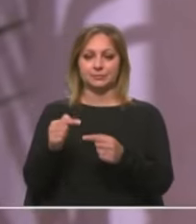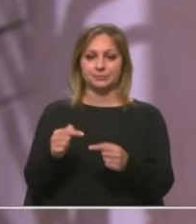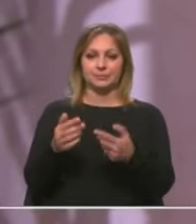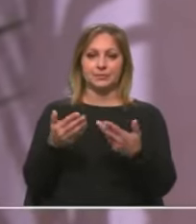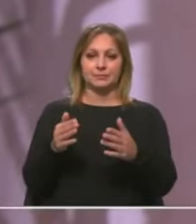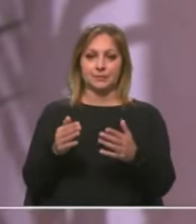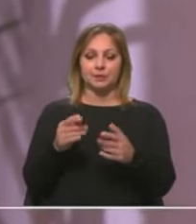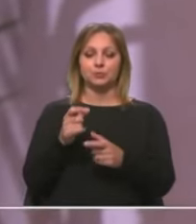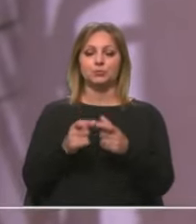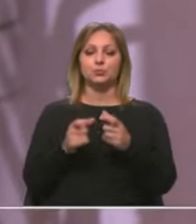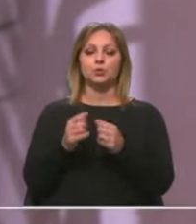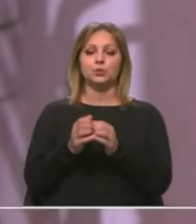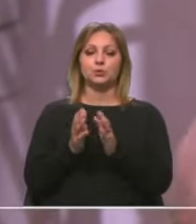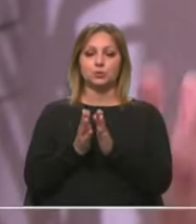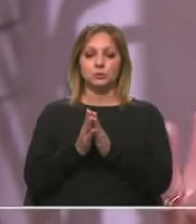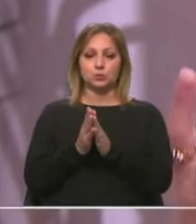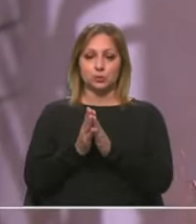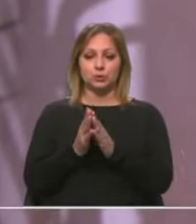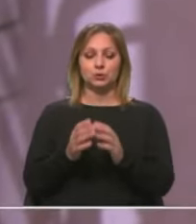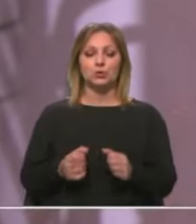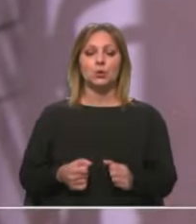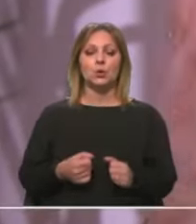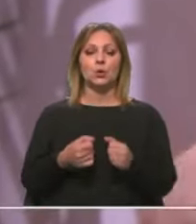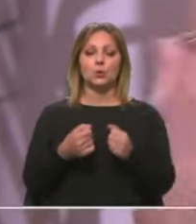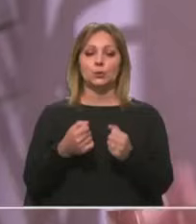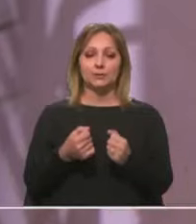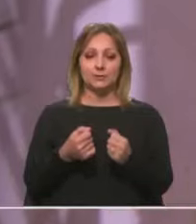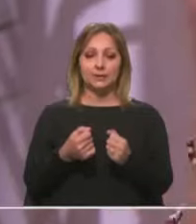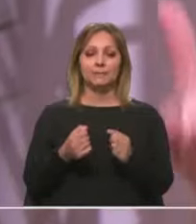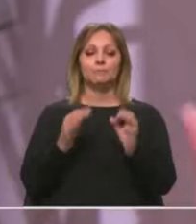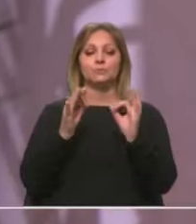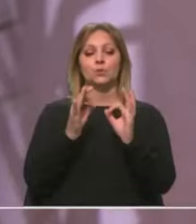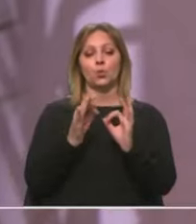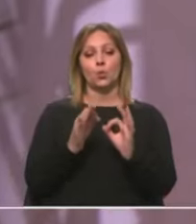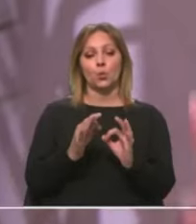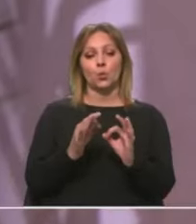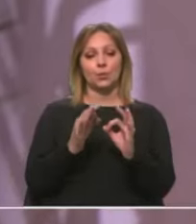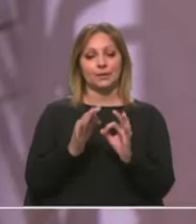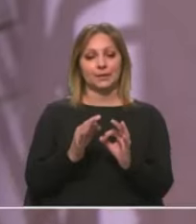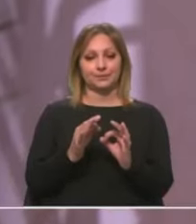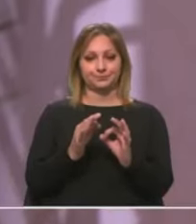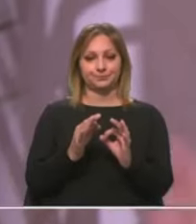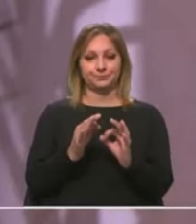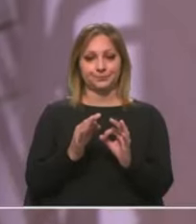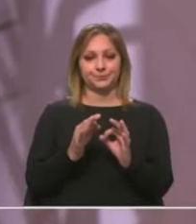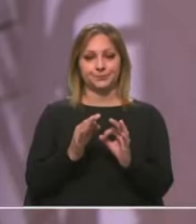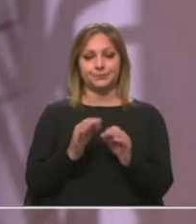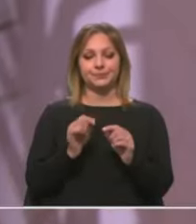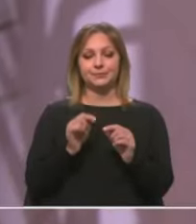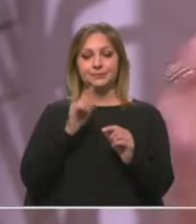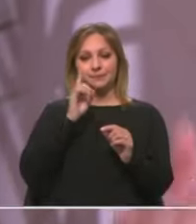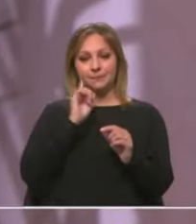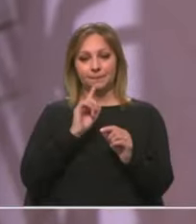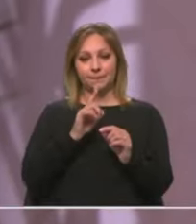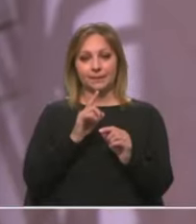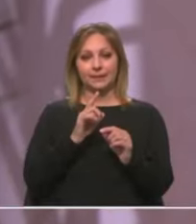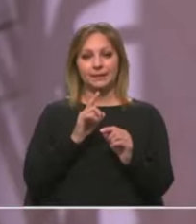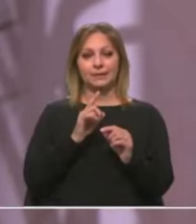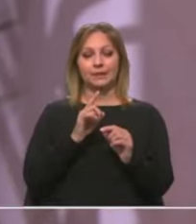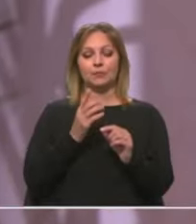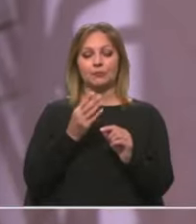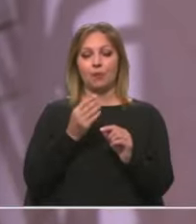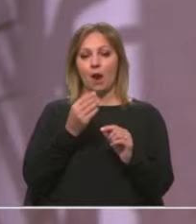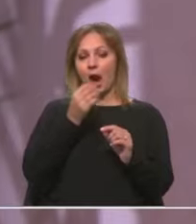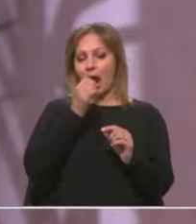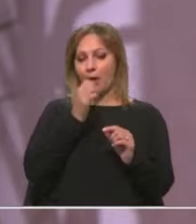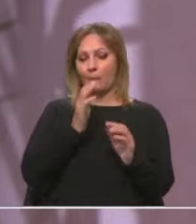nem toda a gente consegue, de alguma Cuidar. forma, ter orquídeas. Pronto. Elas também não precisam de muita